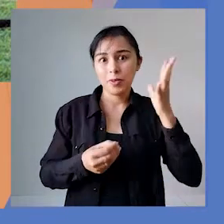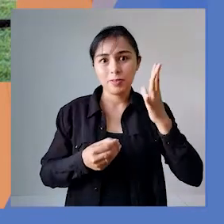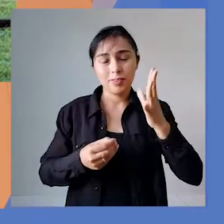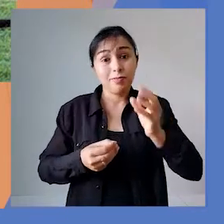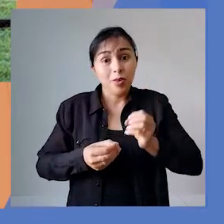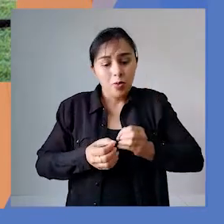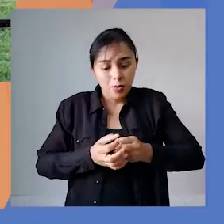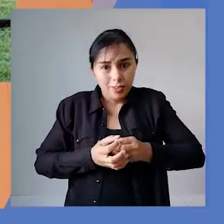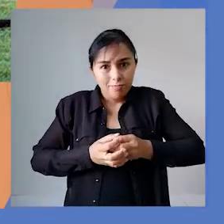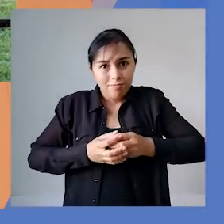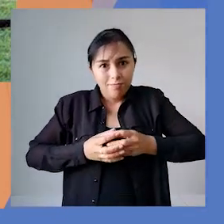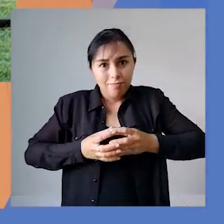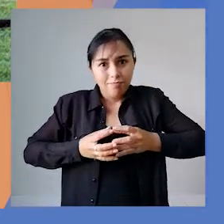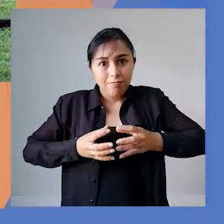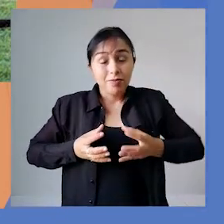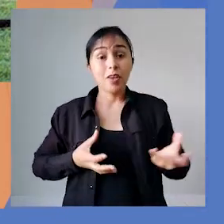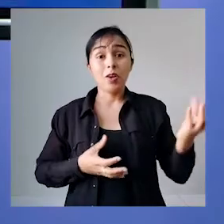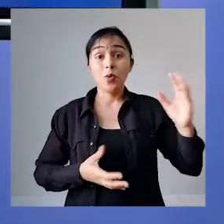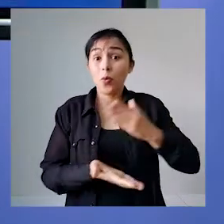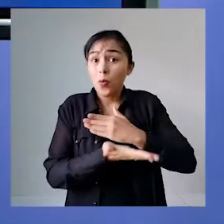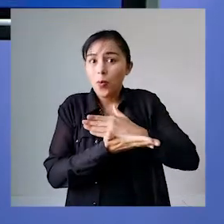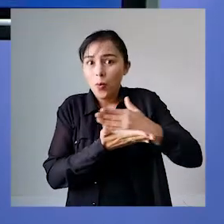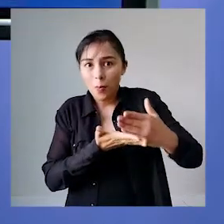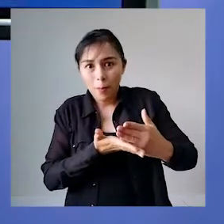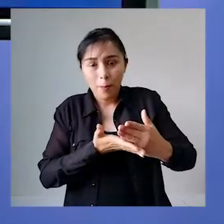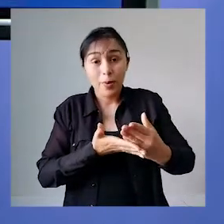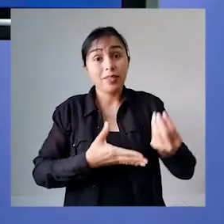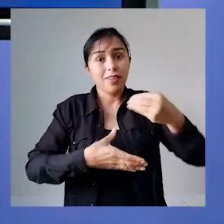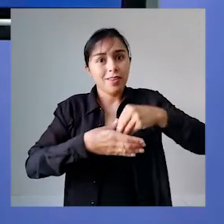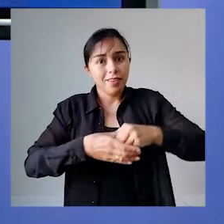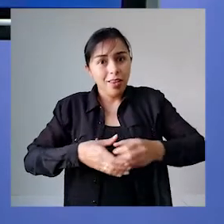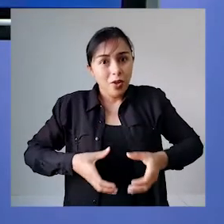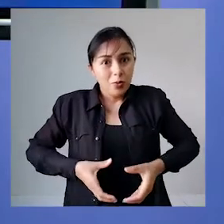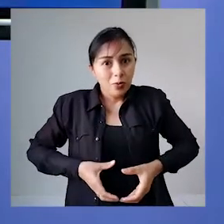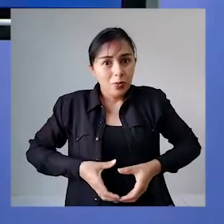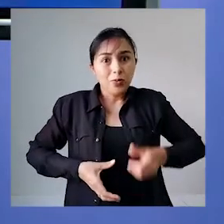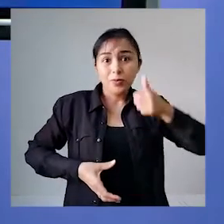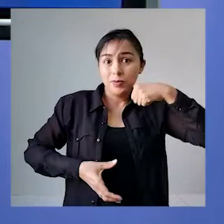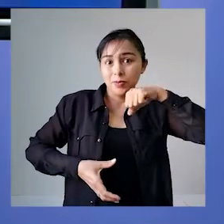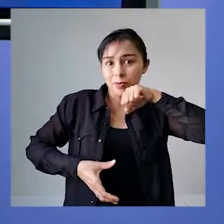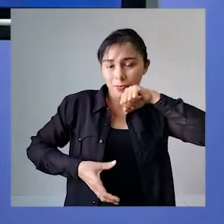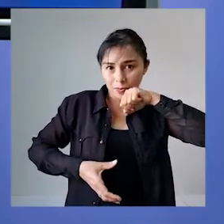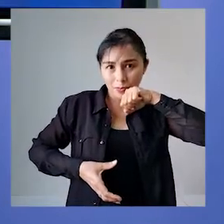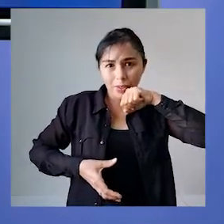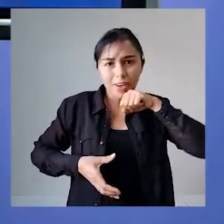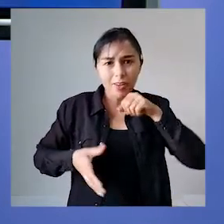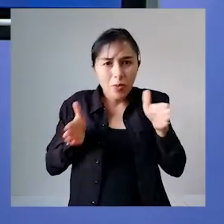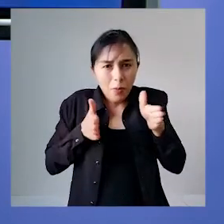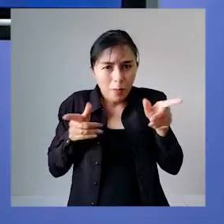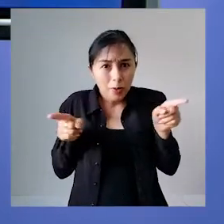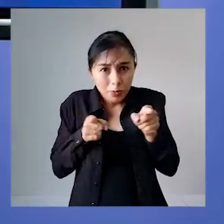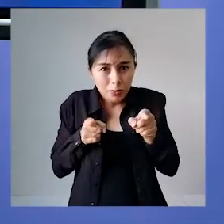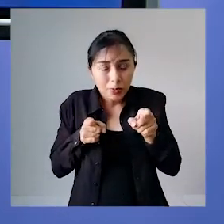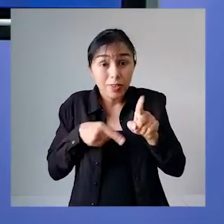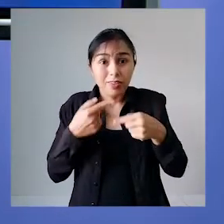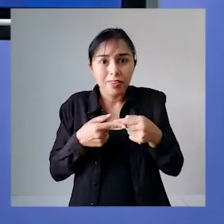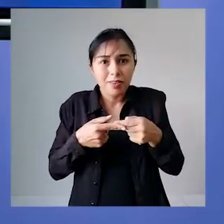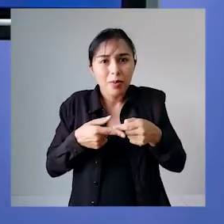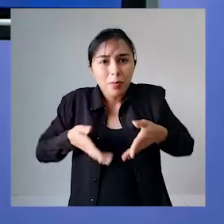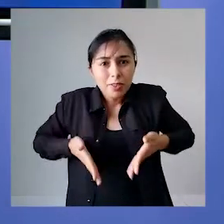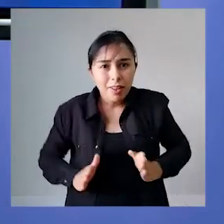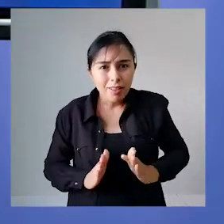bolsa. Então, eles iniciam o seu desenvolvimento no útero da mãe, é um período curto, e depois esse animal vai para o marsúpio